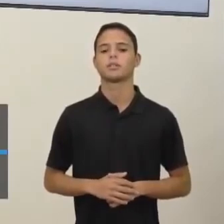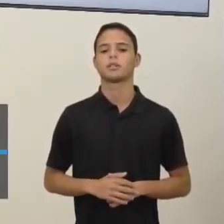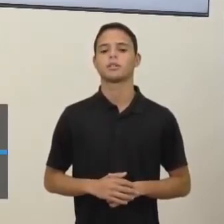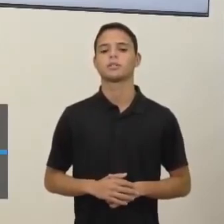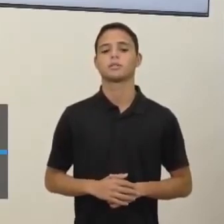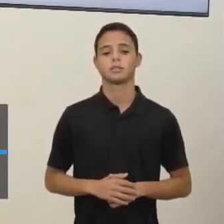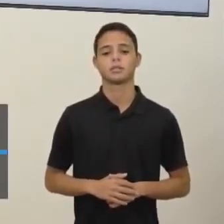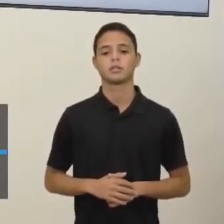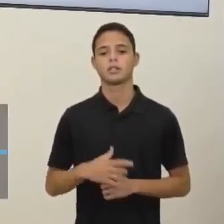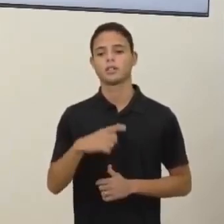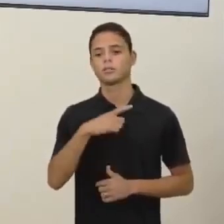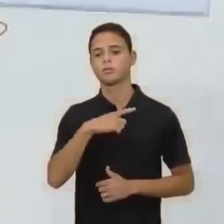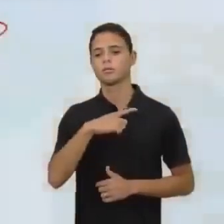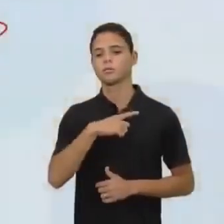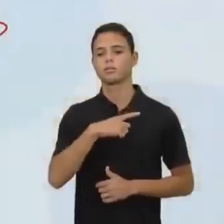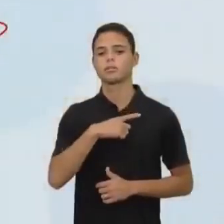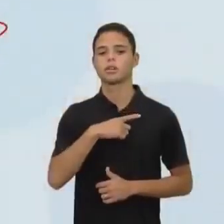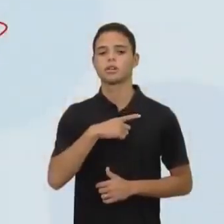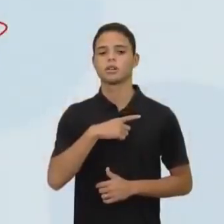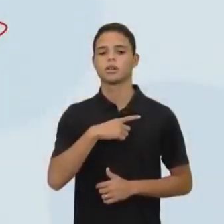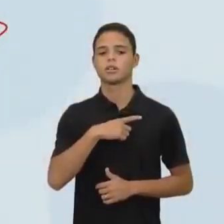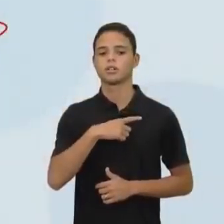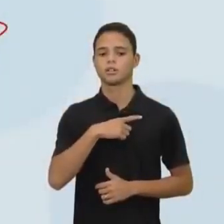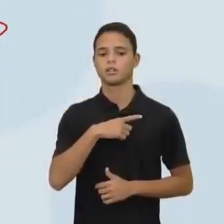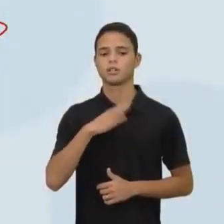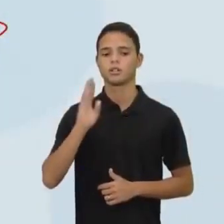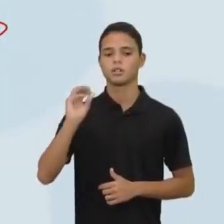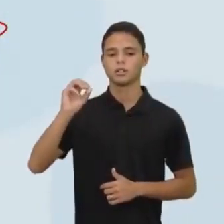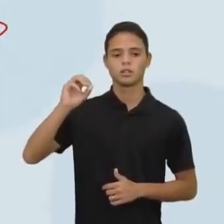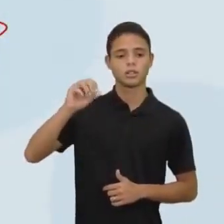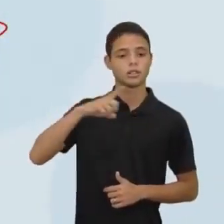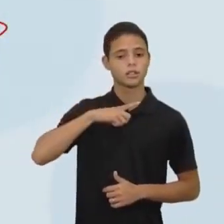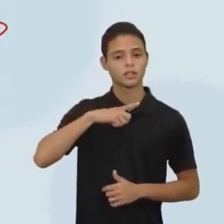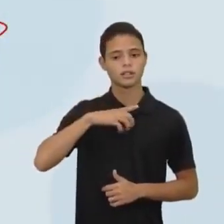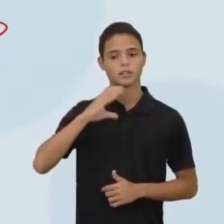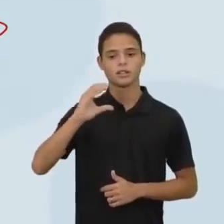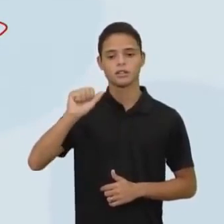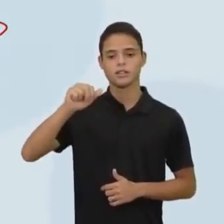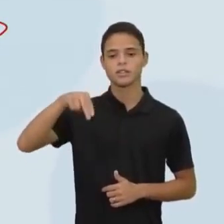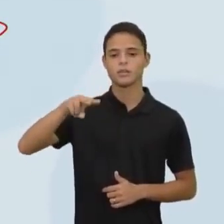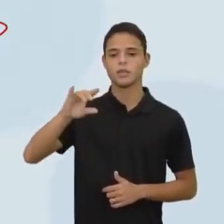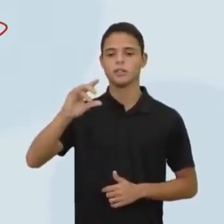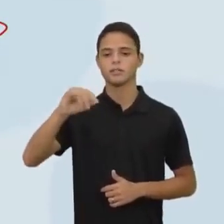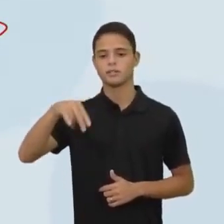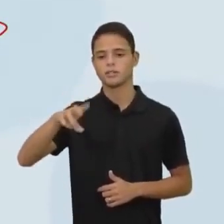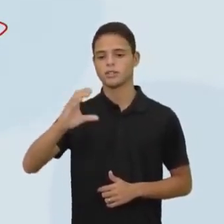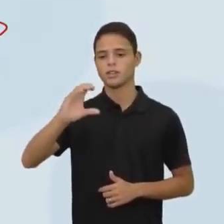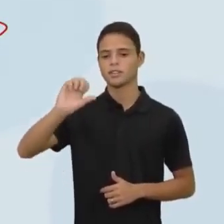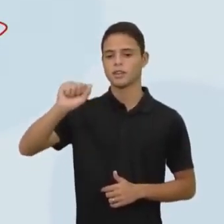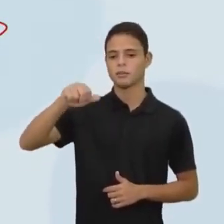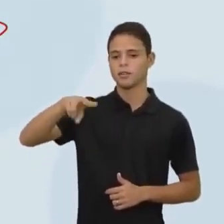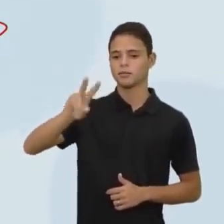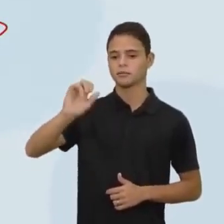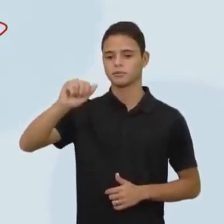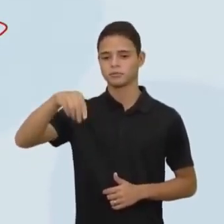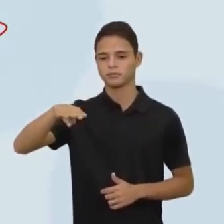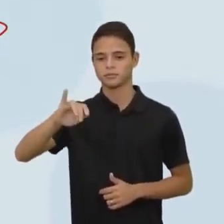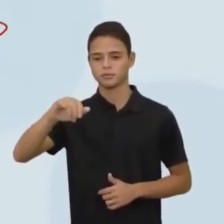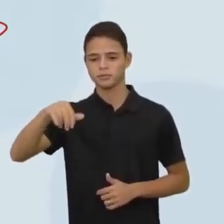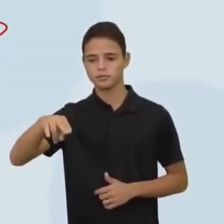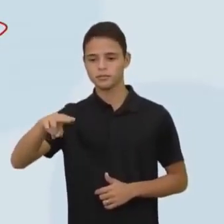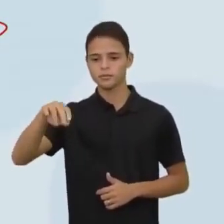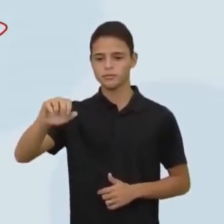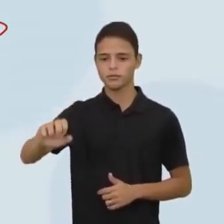nós temos o jeito formal, que é o ça va bien, que é esse aqui, ó. Ça va bien já é o jeito mais